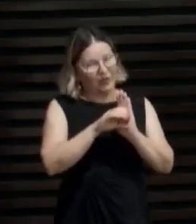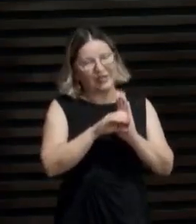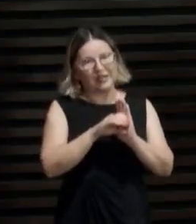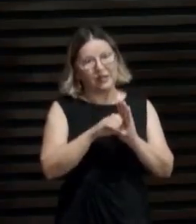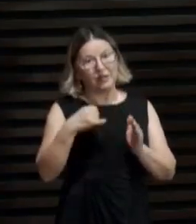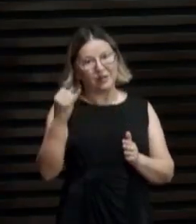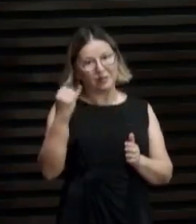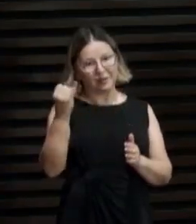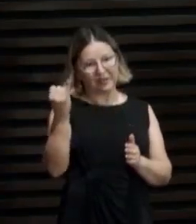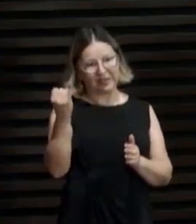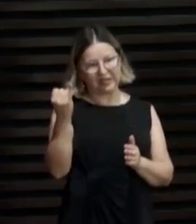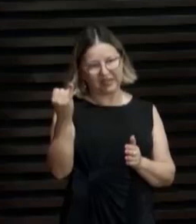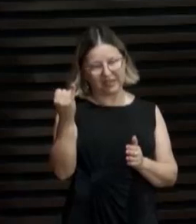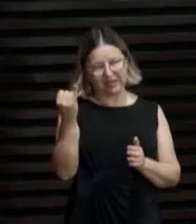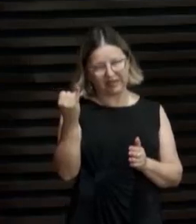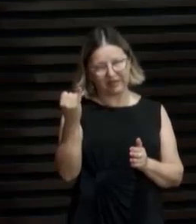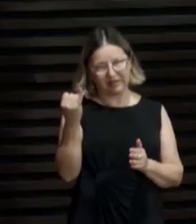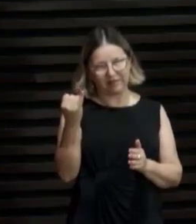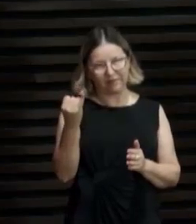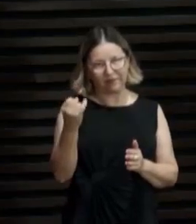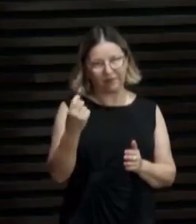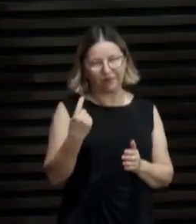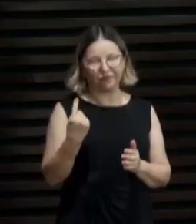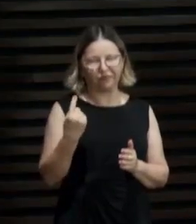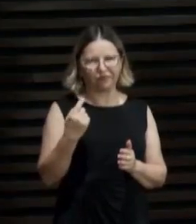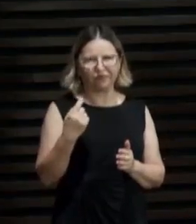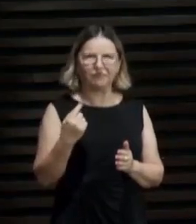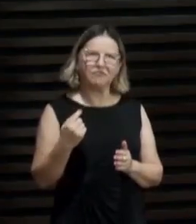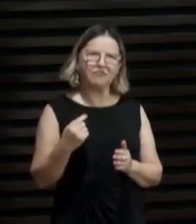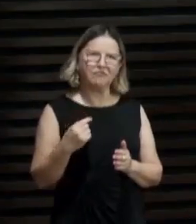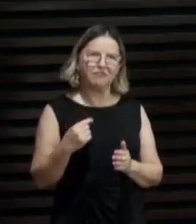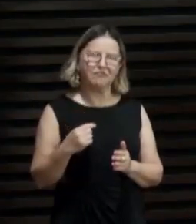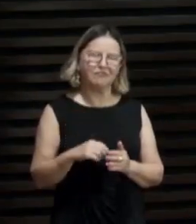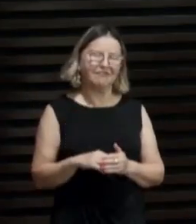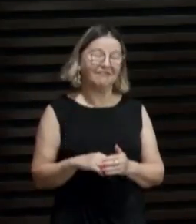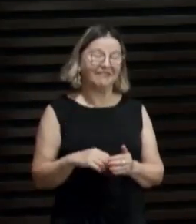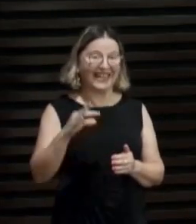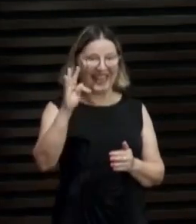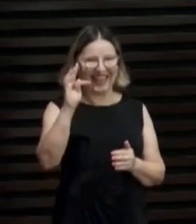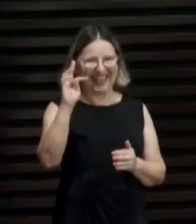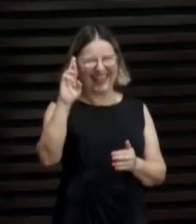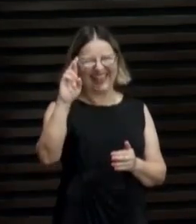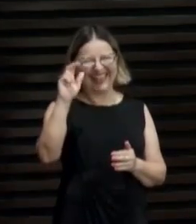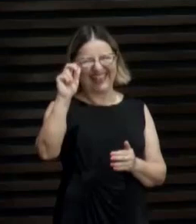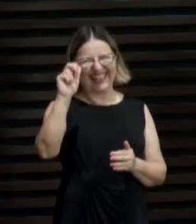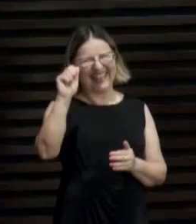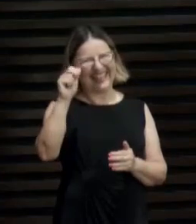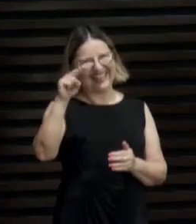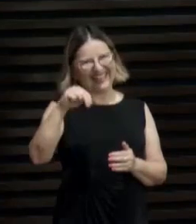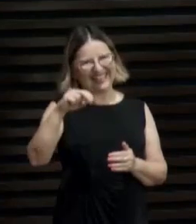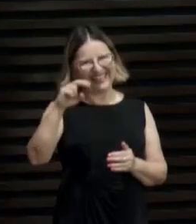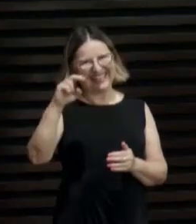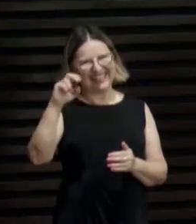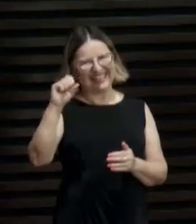sentido, que uma é a transcendência e outro é a imanência. O que é cada uma dessas definições? Que são dessas